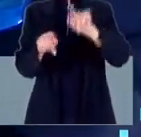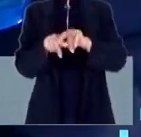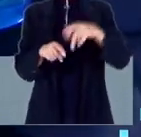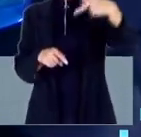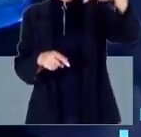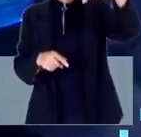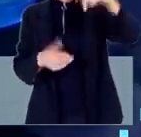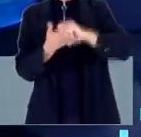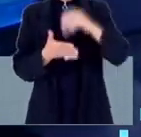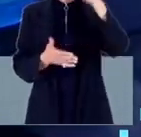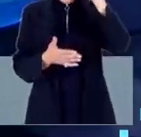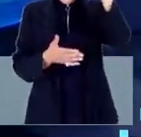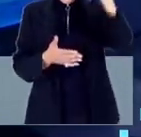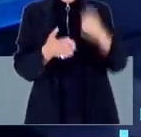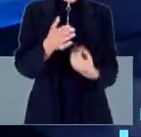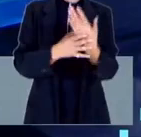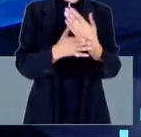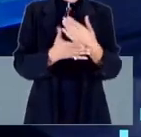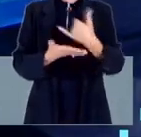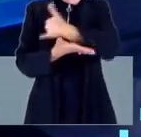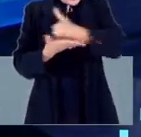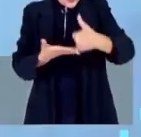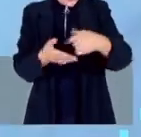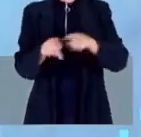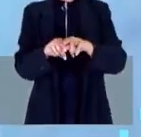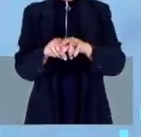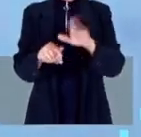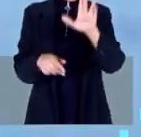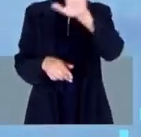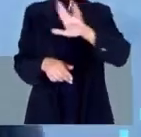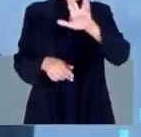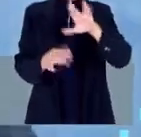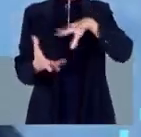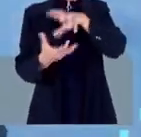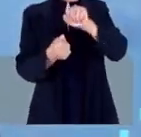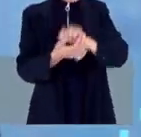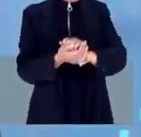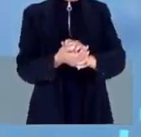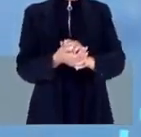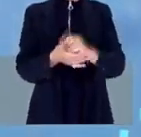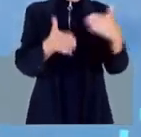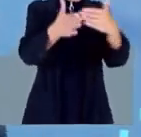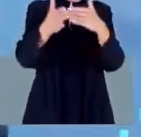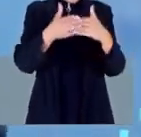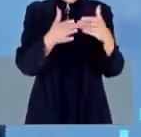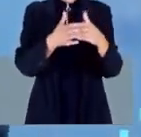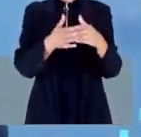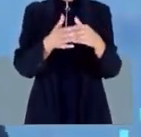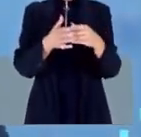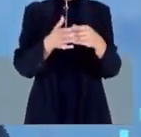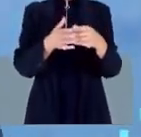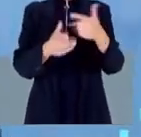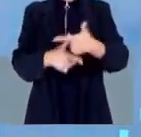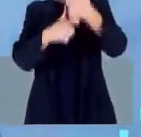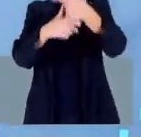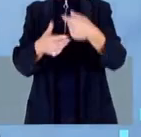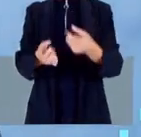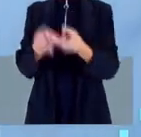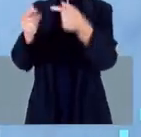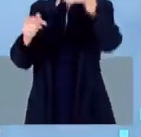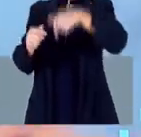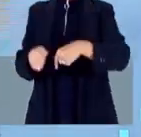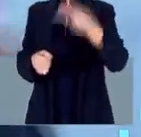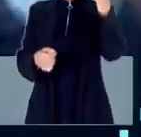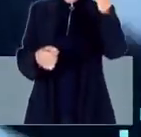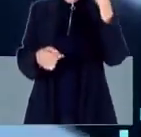um dos maiores produtores de cocaína e de maconha do mundo é pela fronteira que passam as armas que chegam aqui em São Paulo que